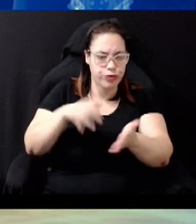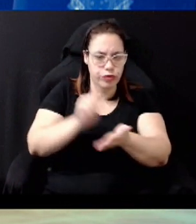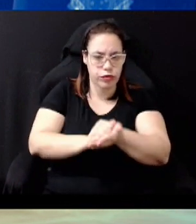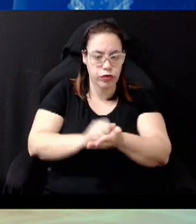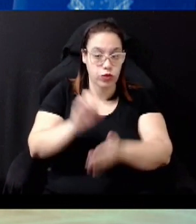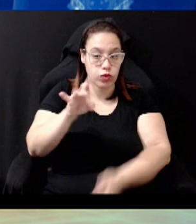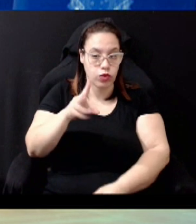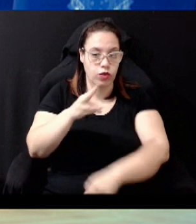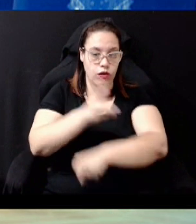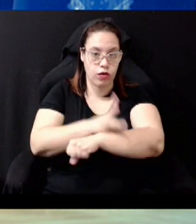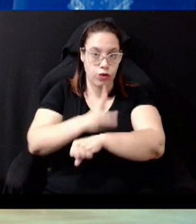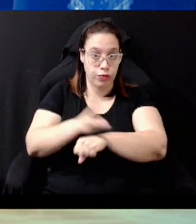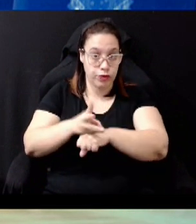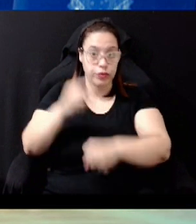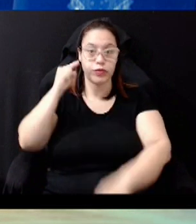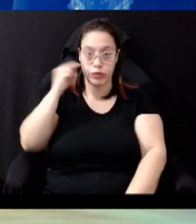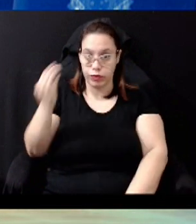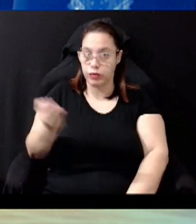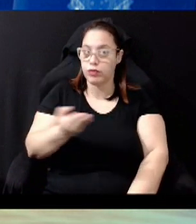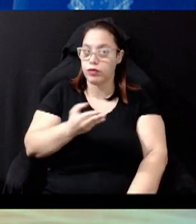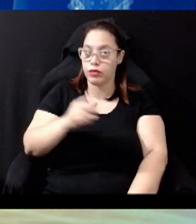site